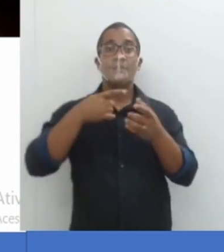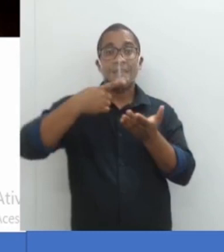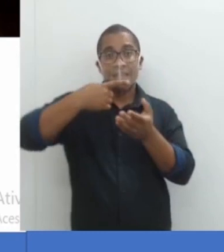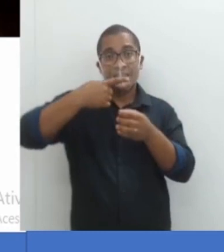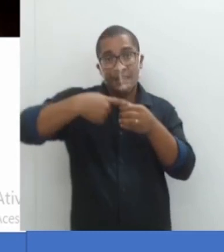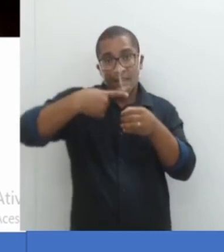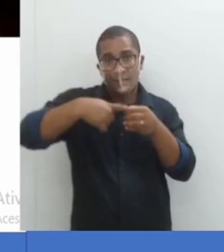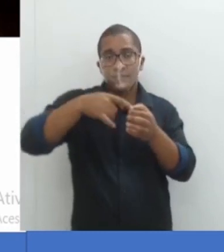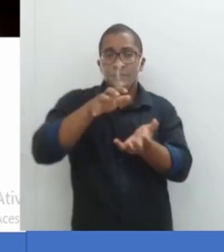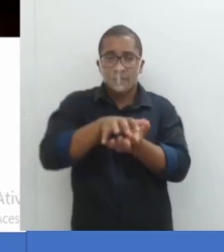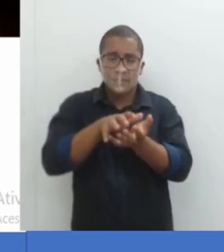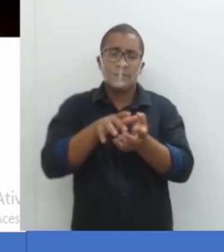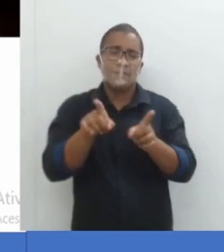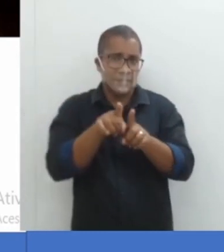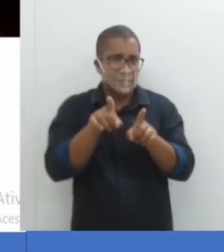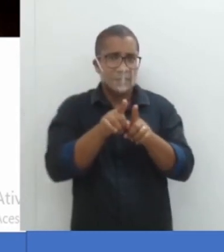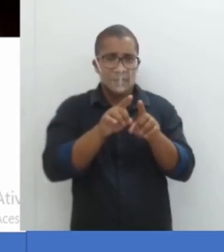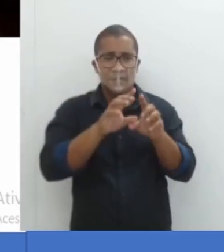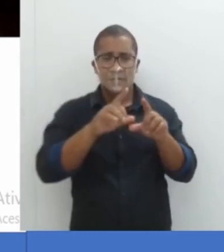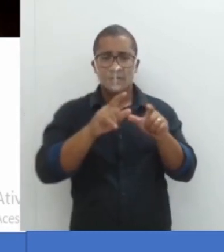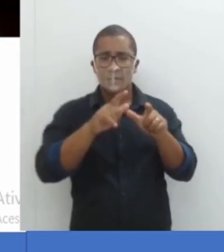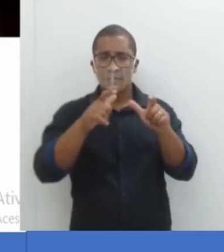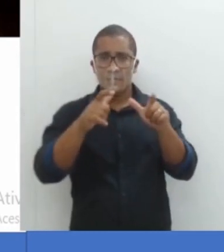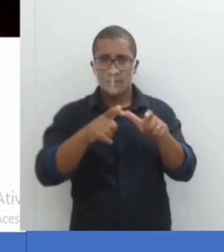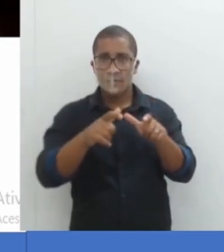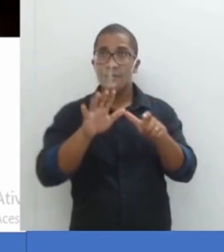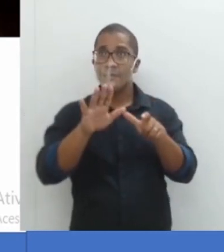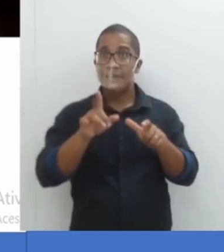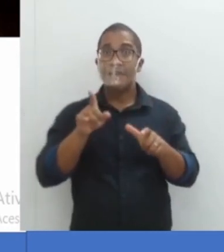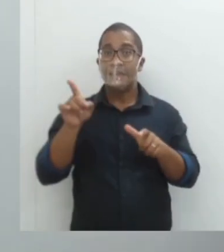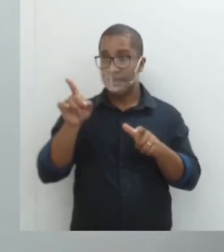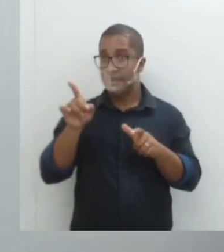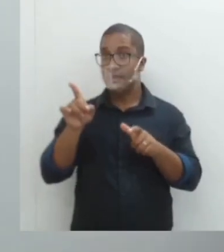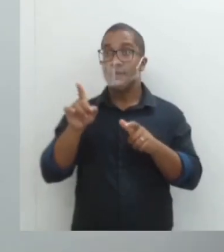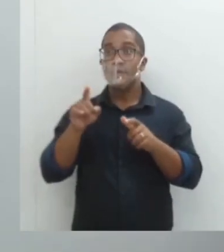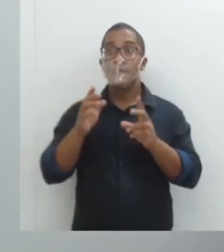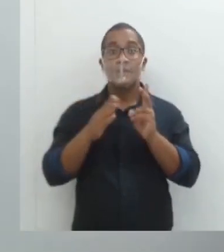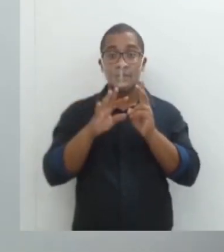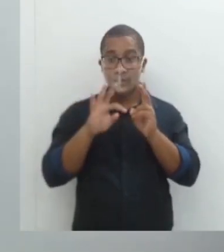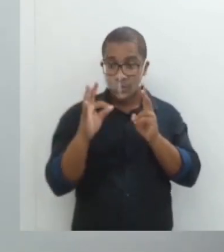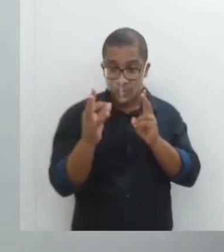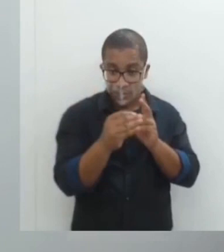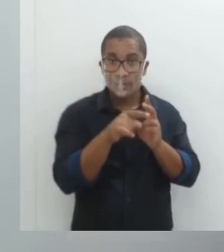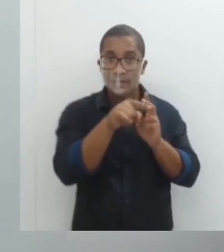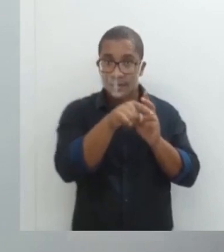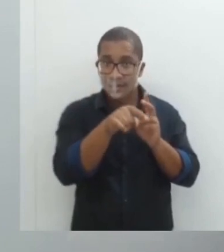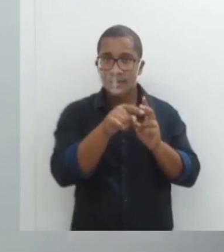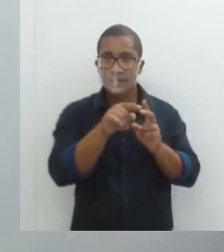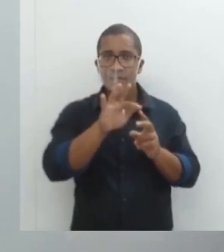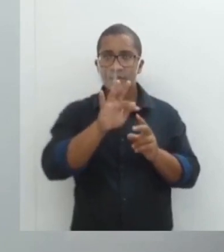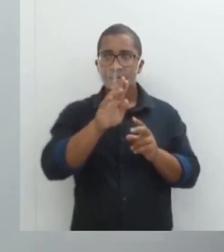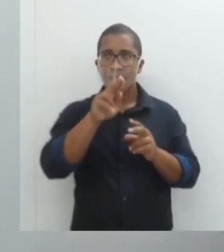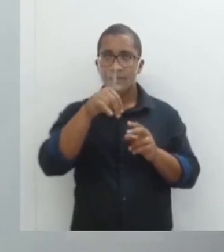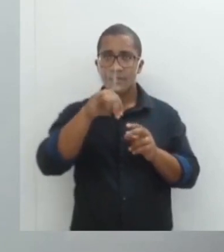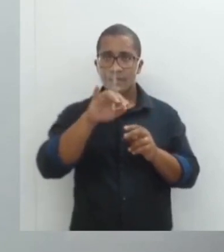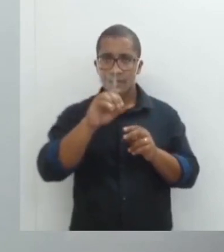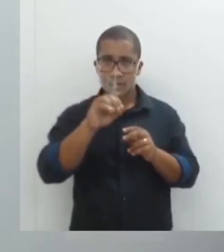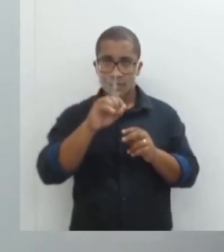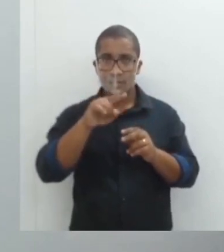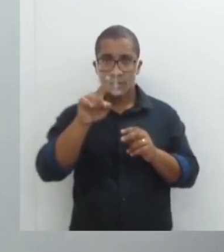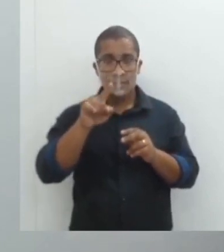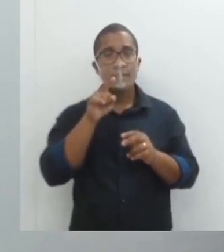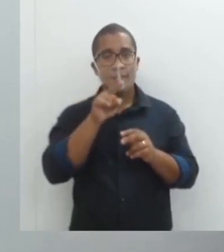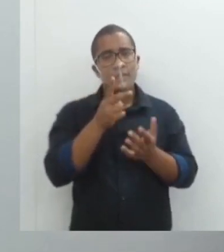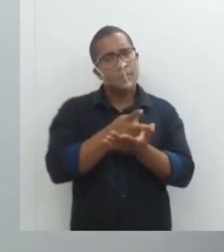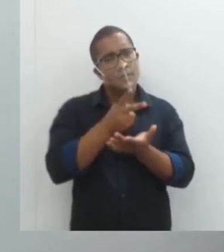resistiram à ocupação não índia, se mantendo até hoje. Então veja que desde 1700, da década